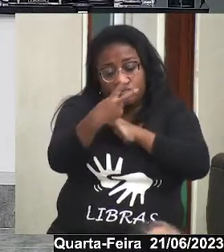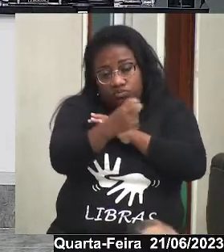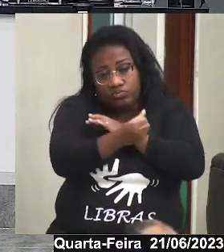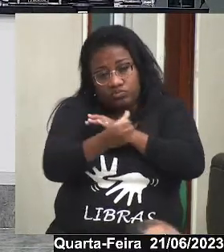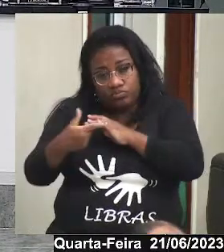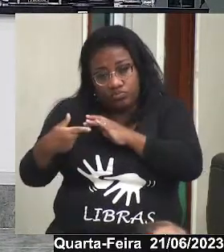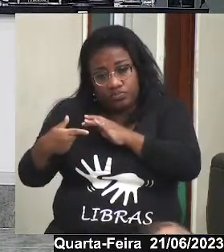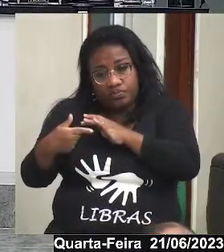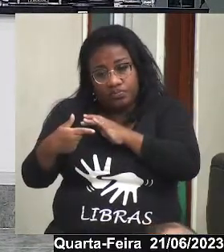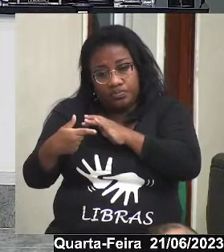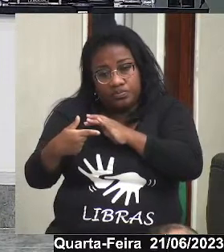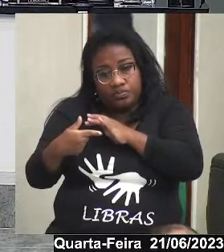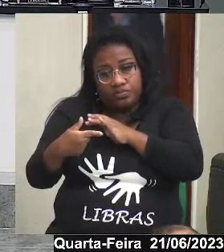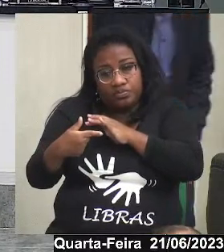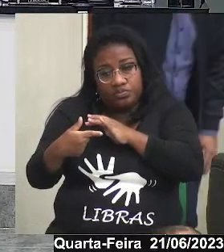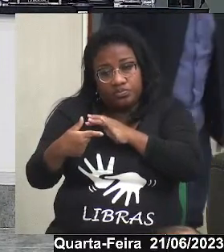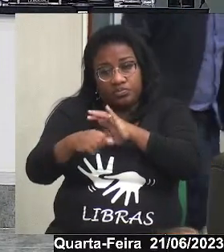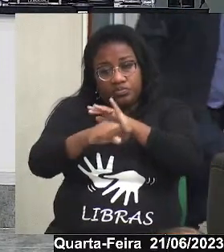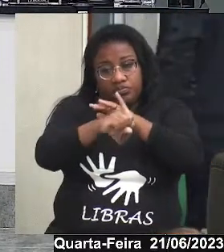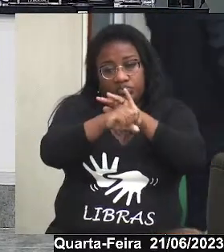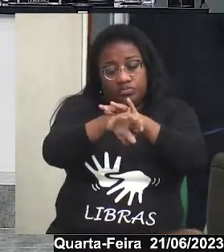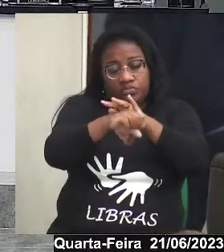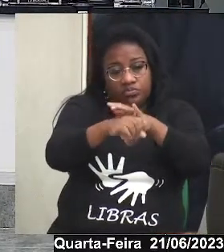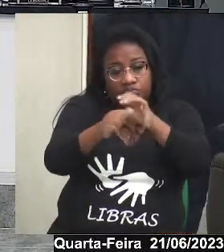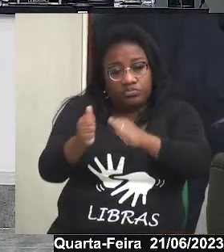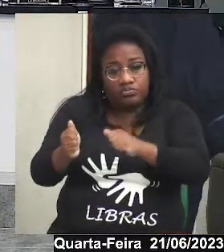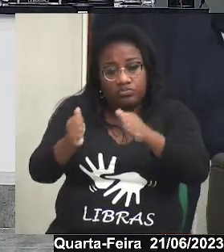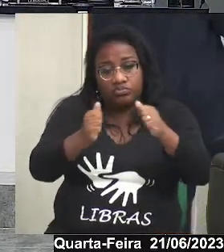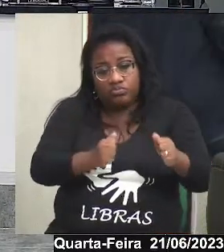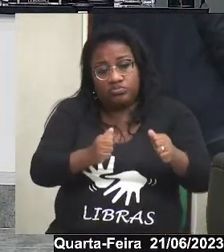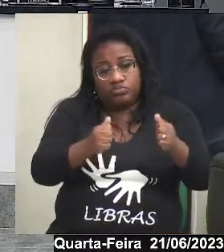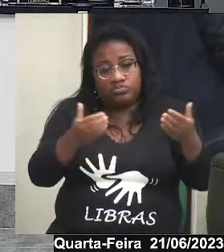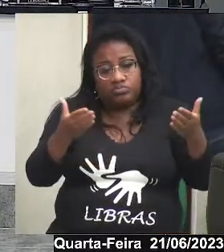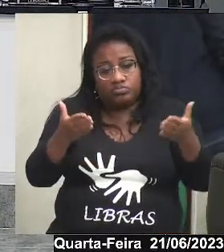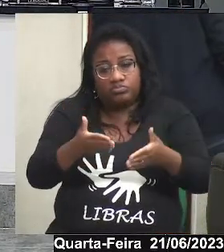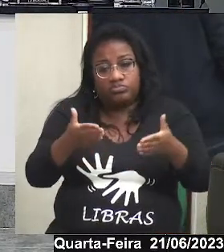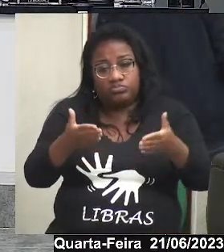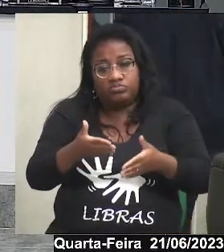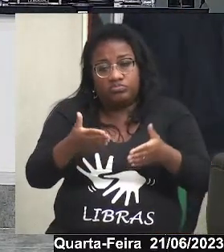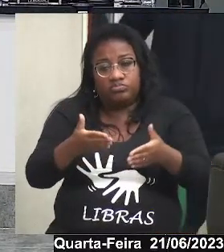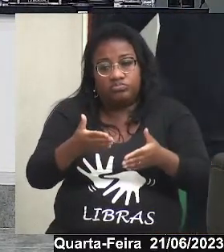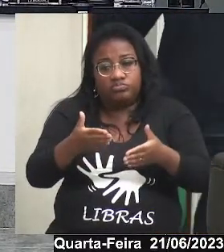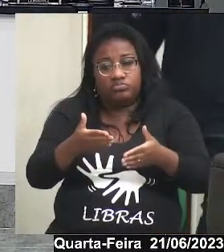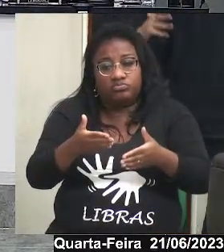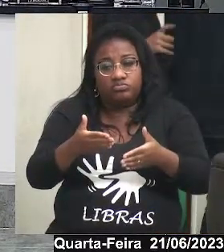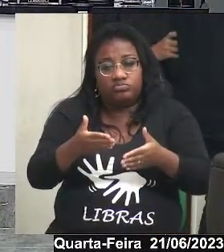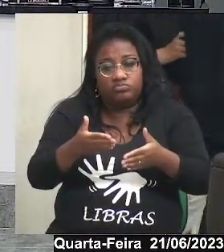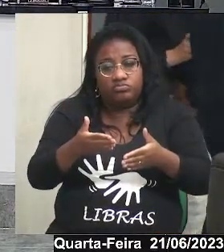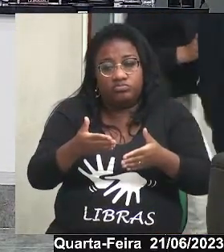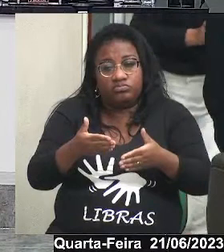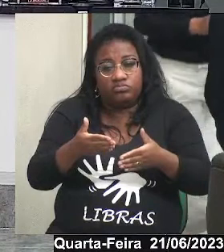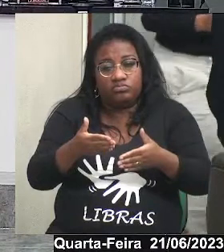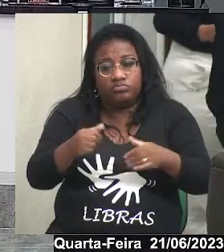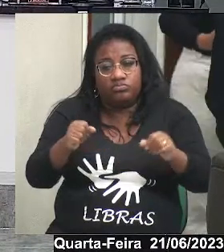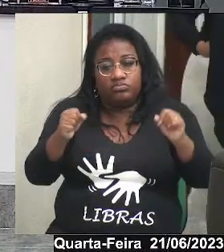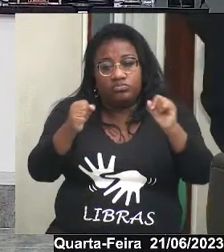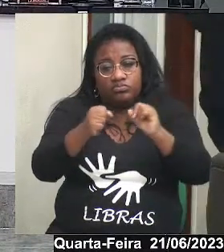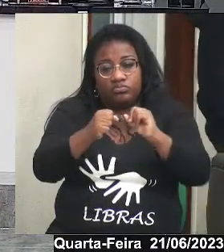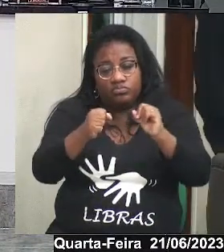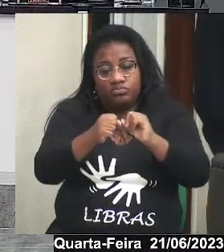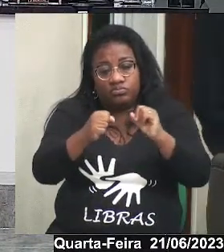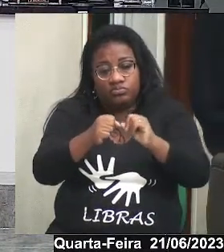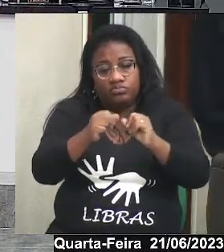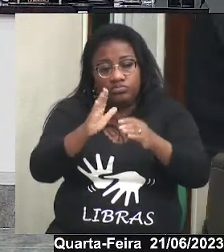Indicação 267/2003. Indica ao chefe do Poder Executivo Municipal que seja feito um estudo da Prefeitura juntamente com o Governo do